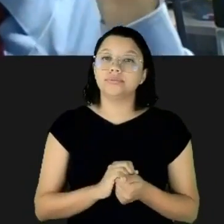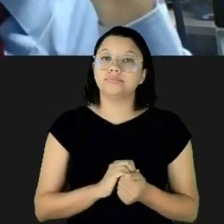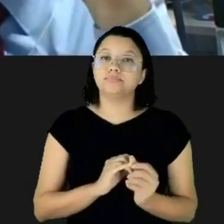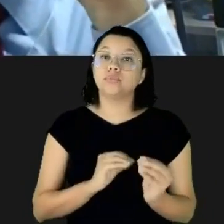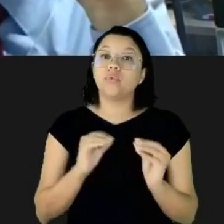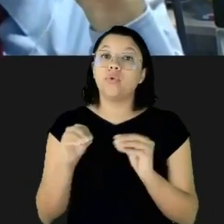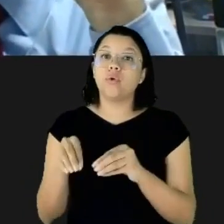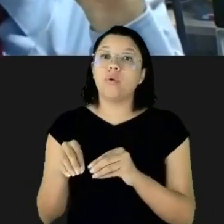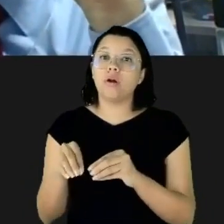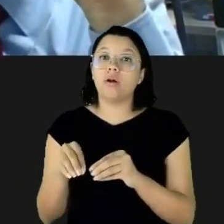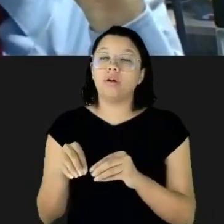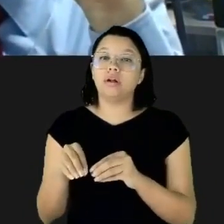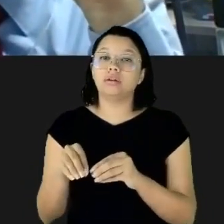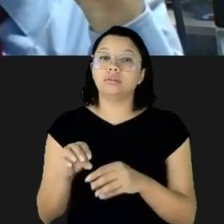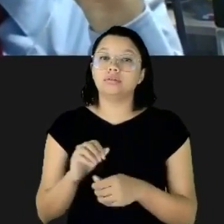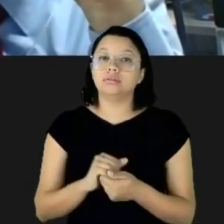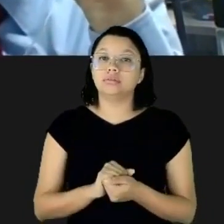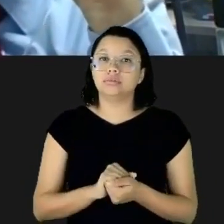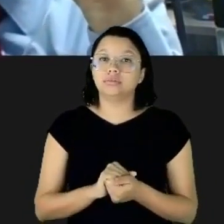colocando